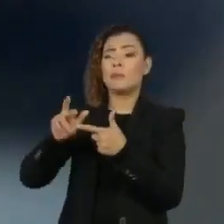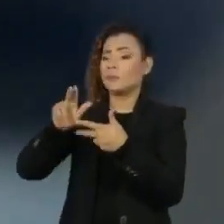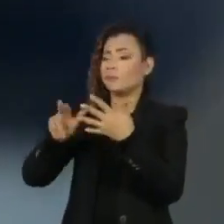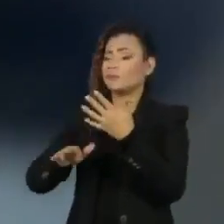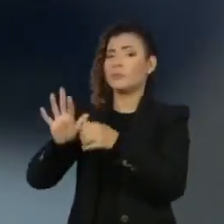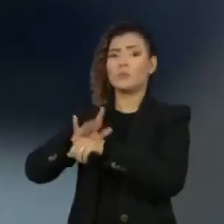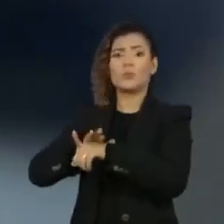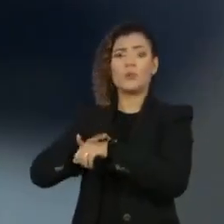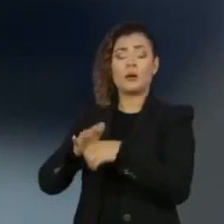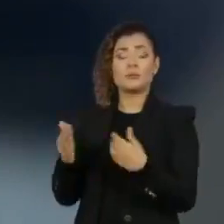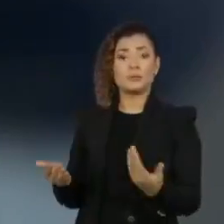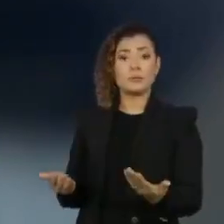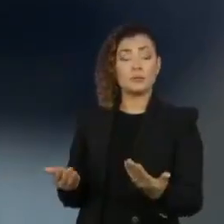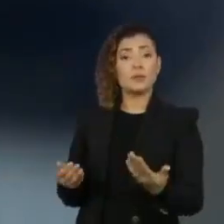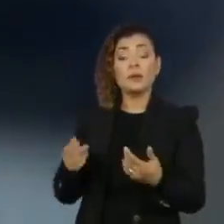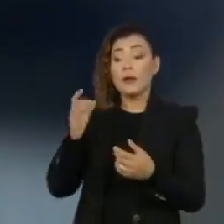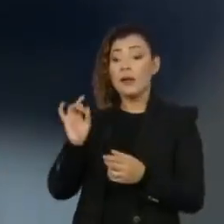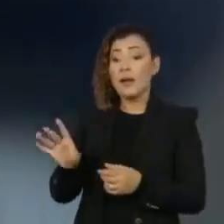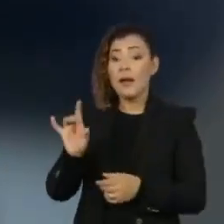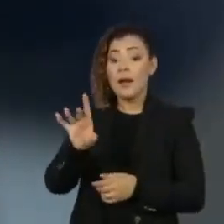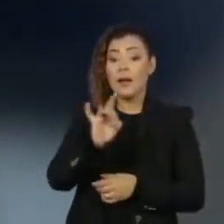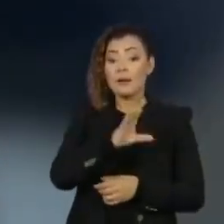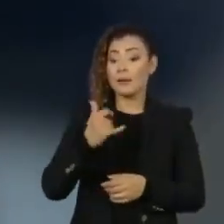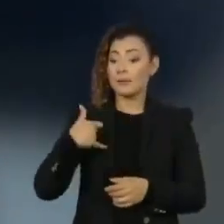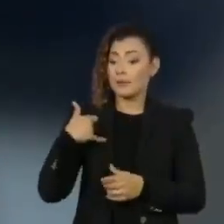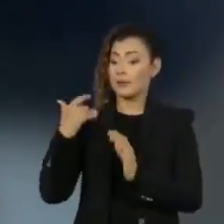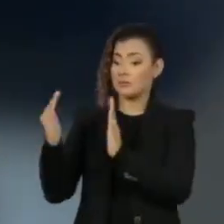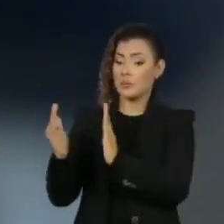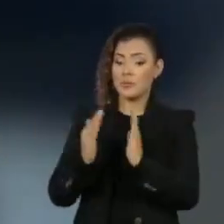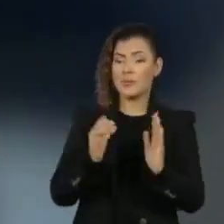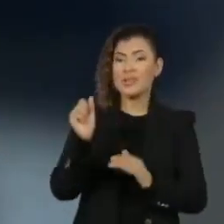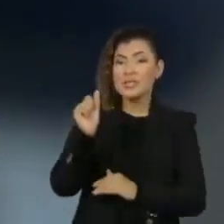Então, assim, cada faixa etária, o excesso de sódio ele vai ter um prejuízo.